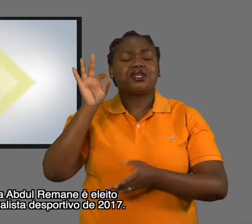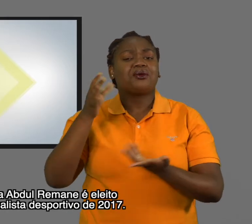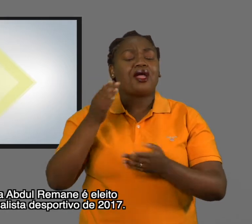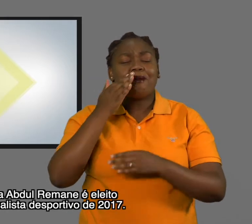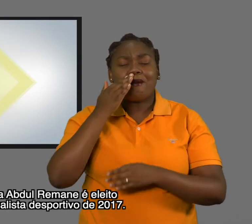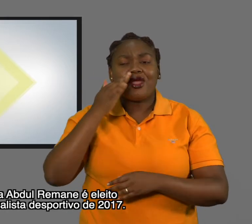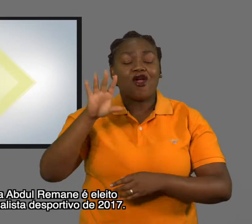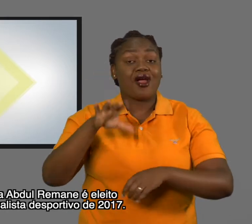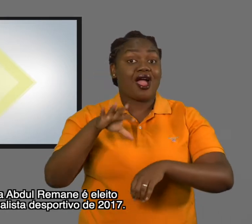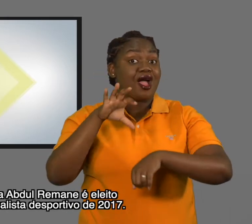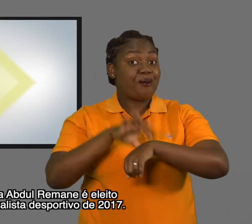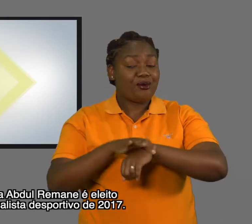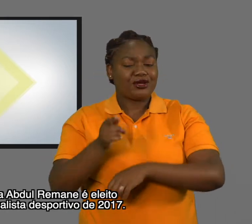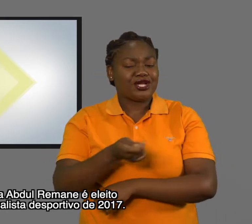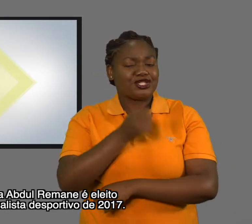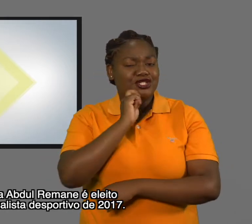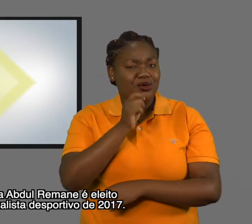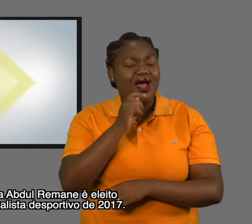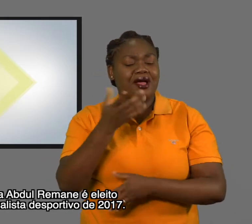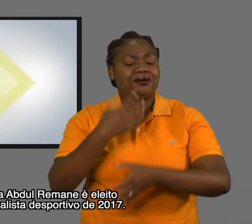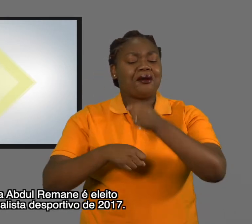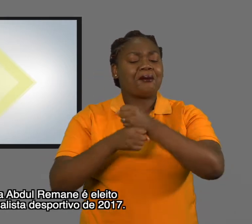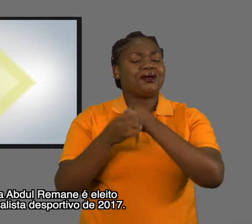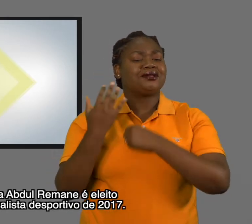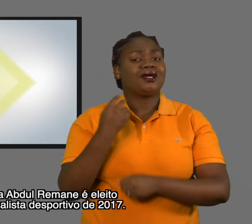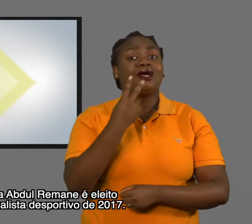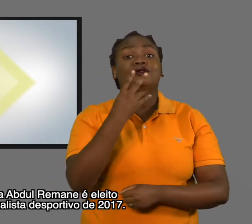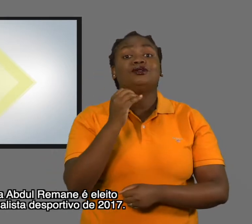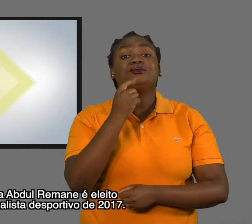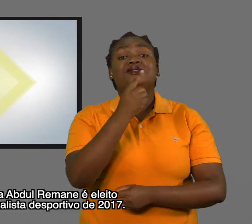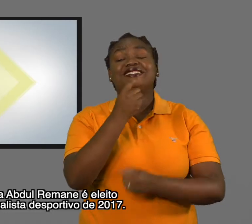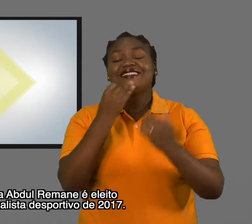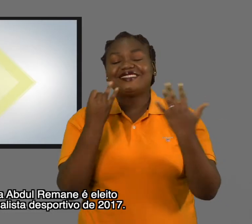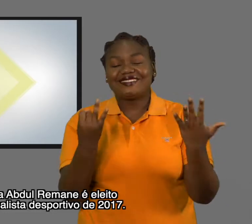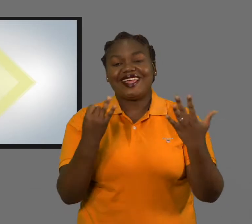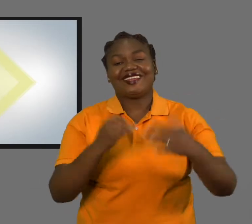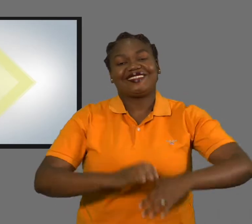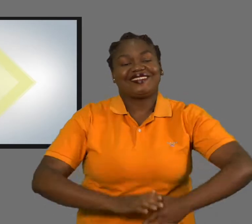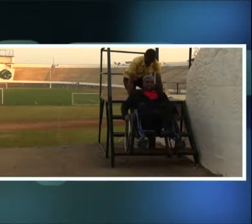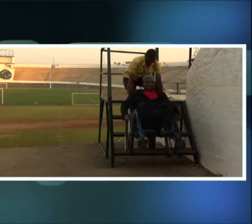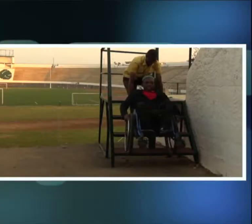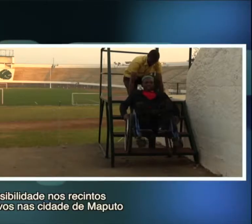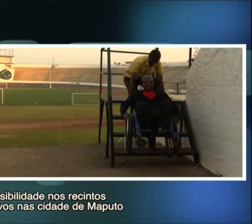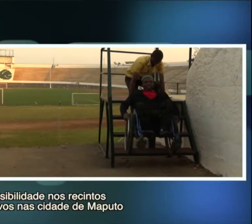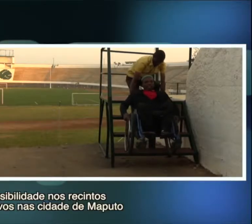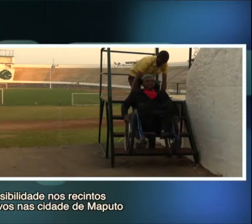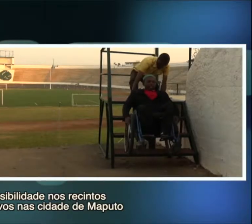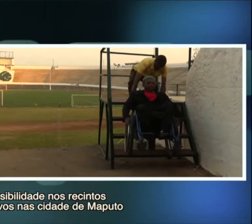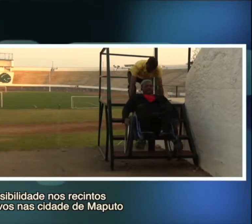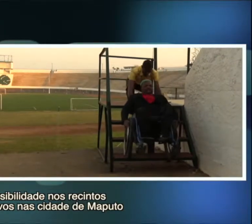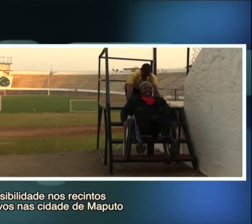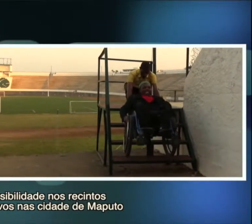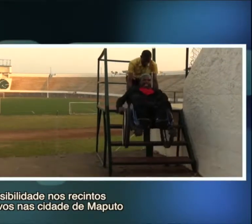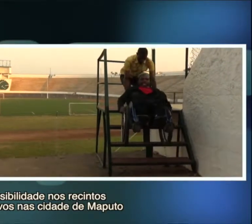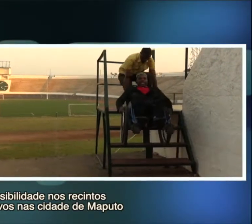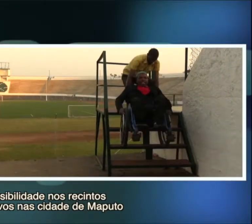jornalista a durman eleito melhor jornalista desportivo de 2010 e acessibilidade dos deficientes